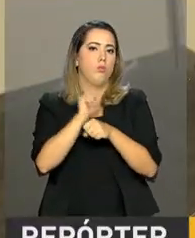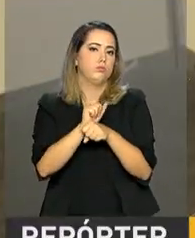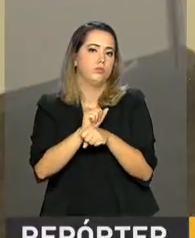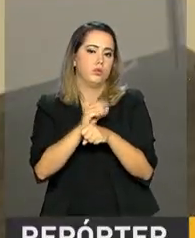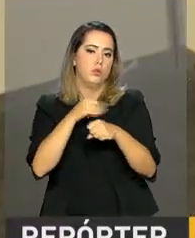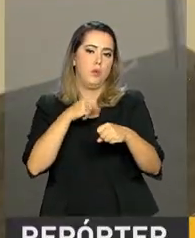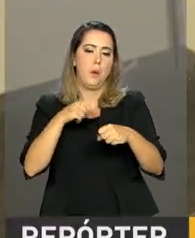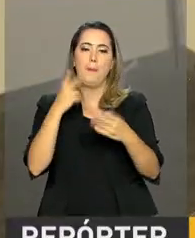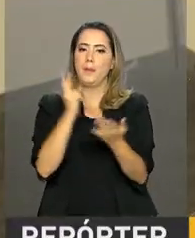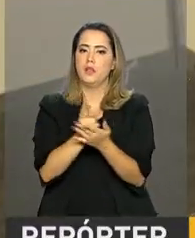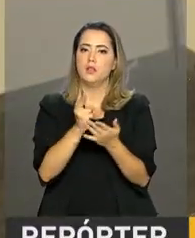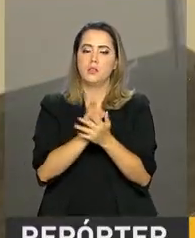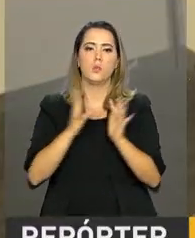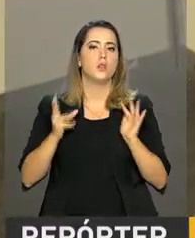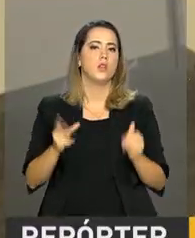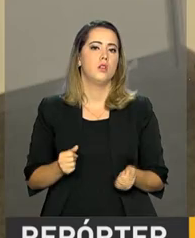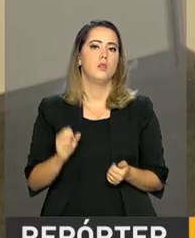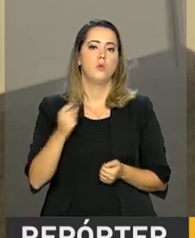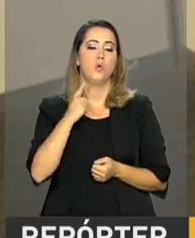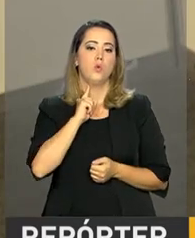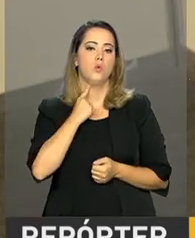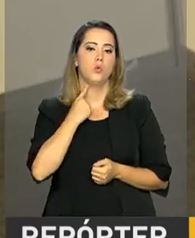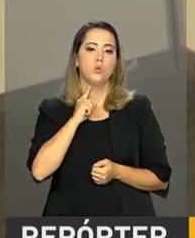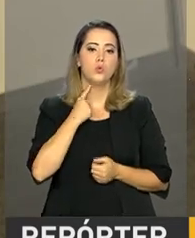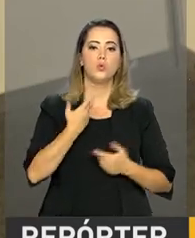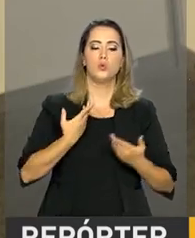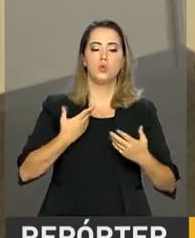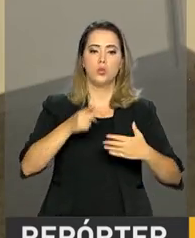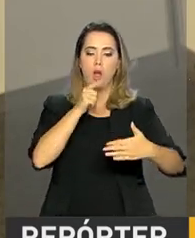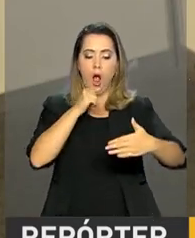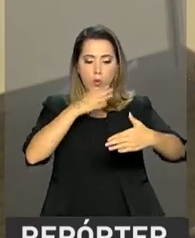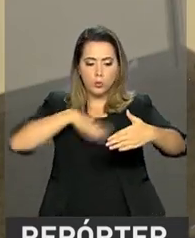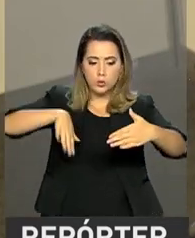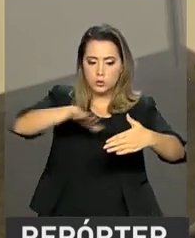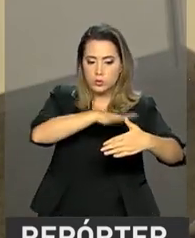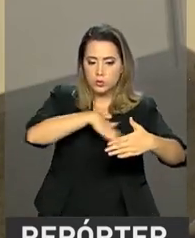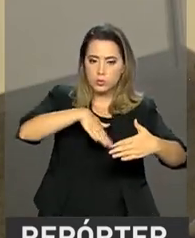seja limpa ou suja, porque agora ele se prolifera nesses dois tipos de água.